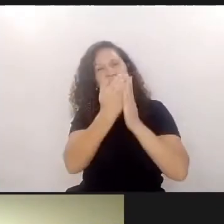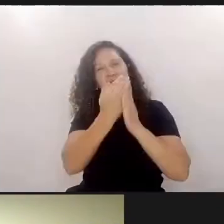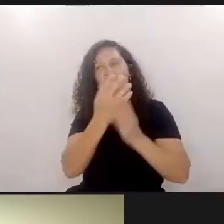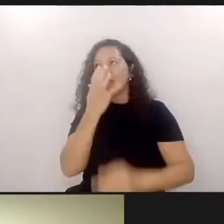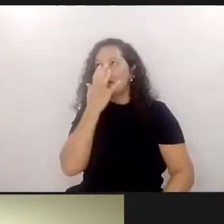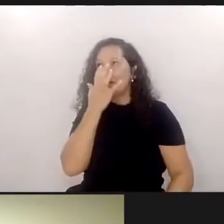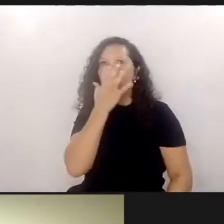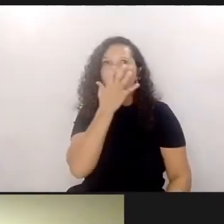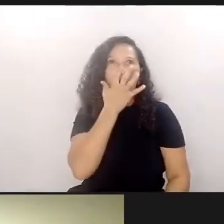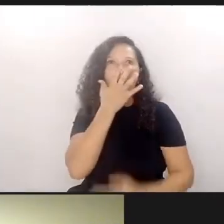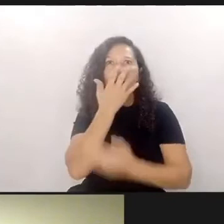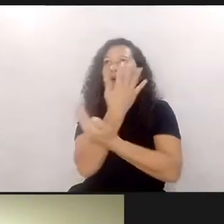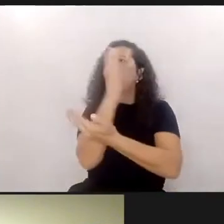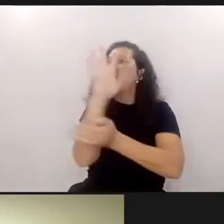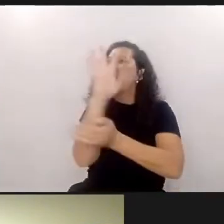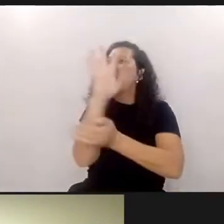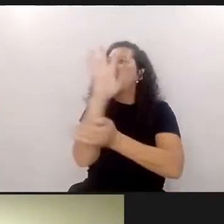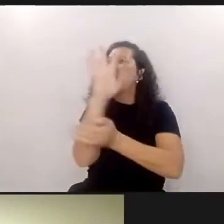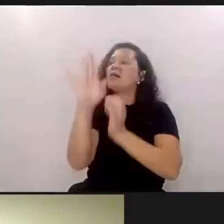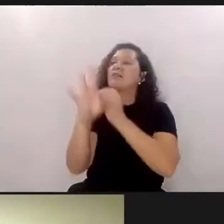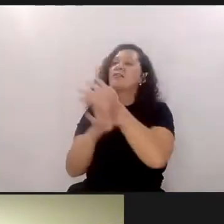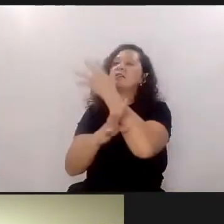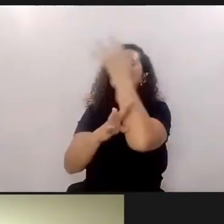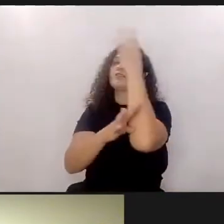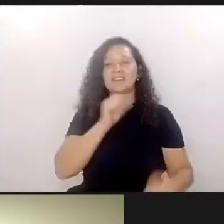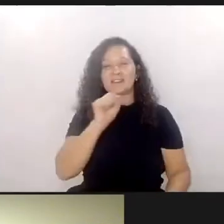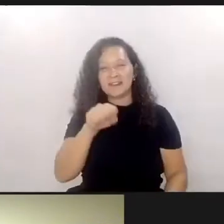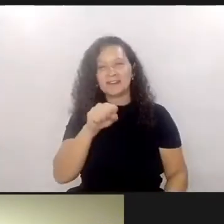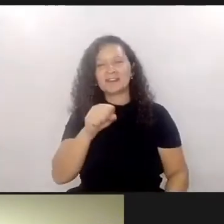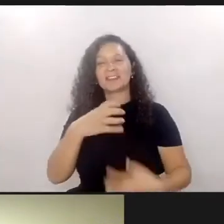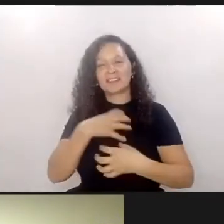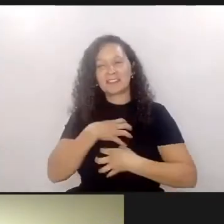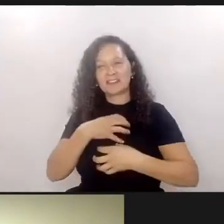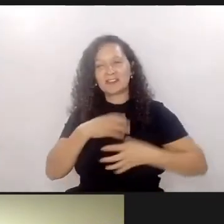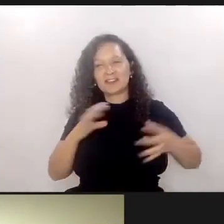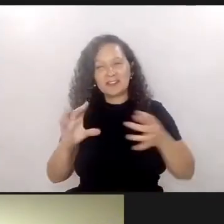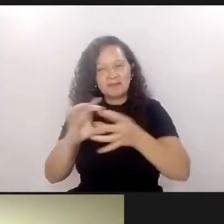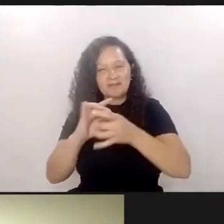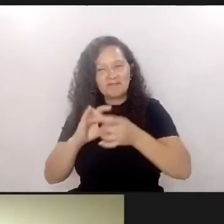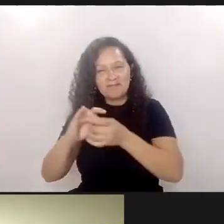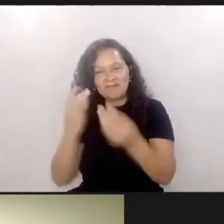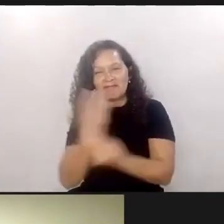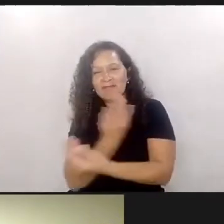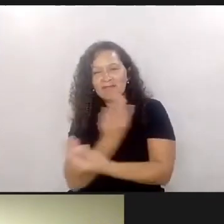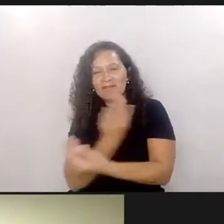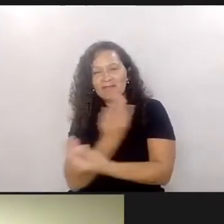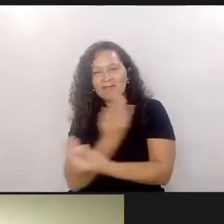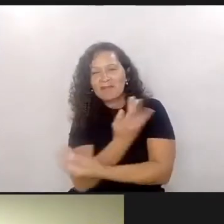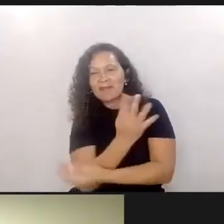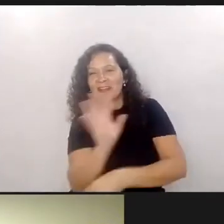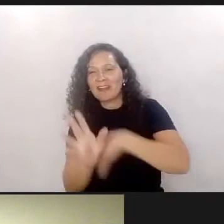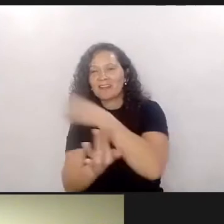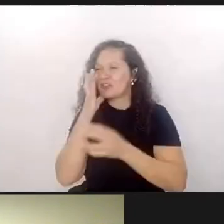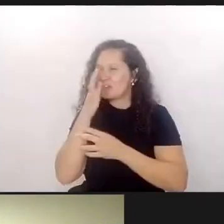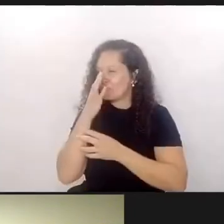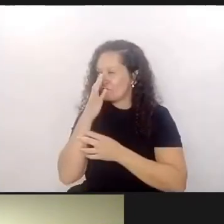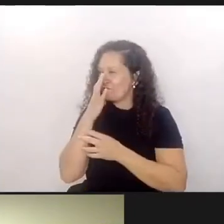modo, né, integrado a ela. Então, acho que é uma aula.